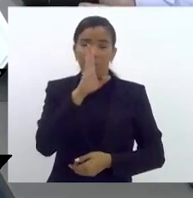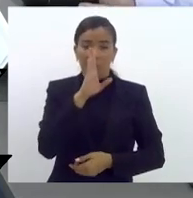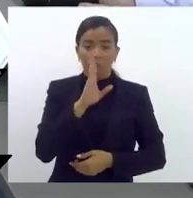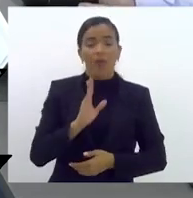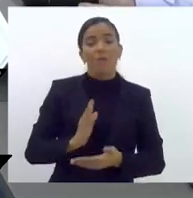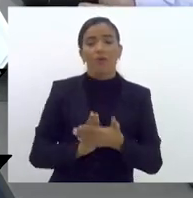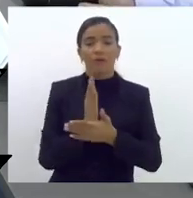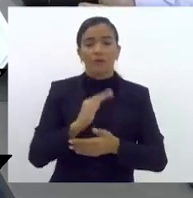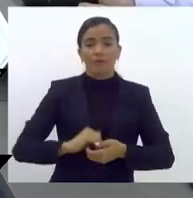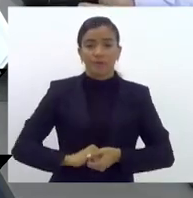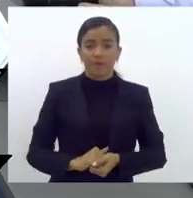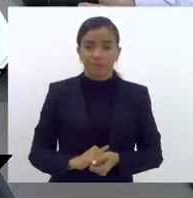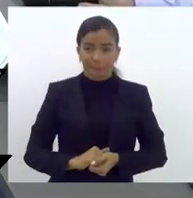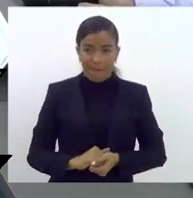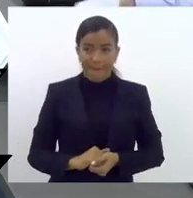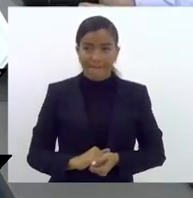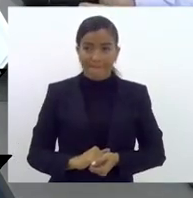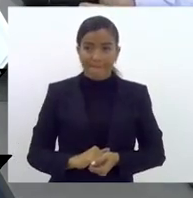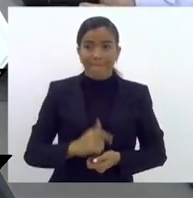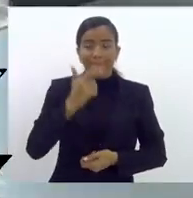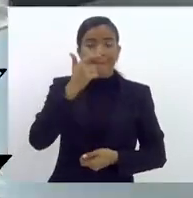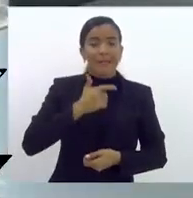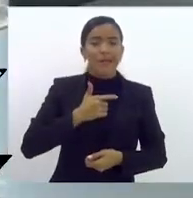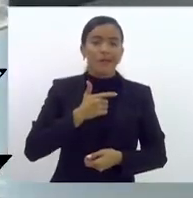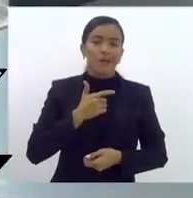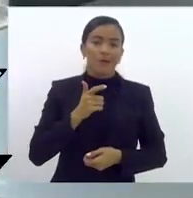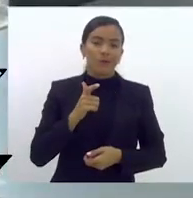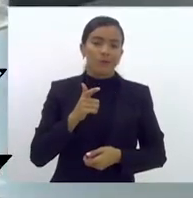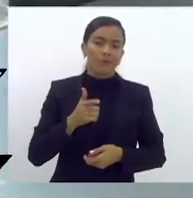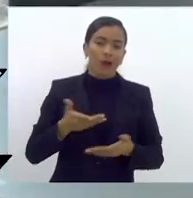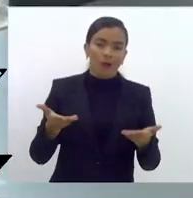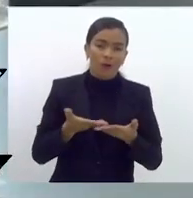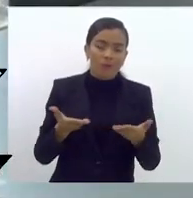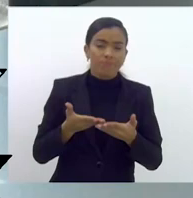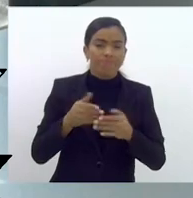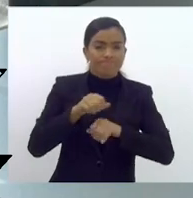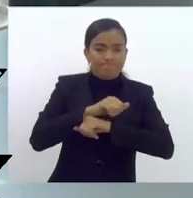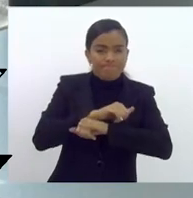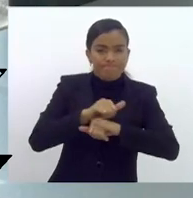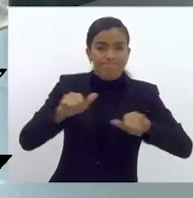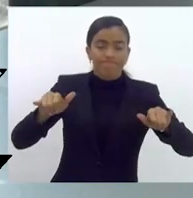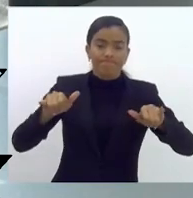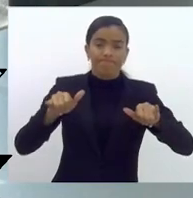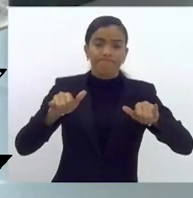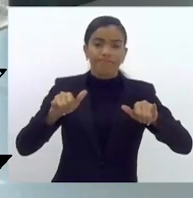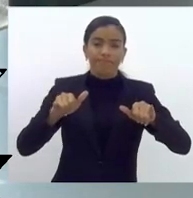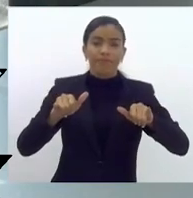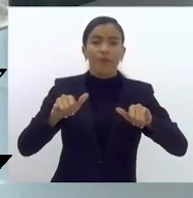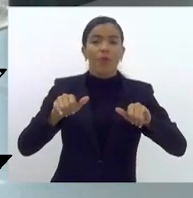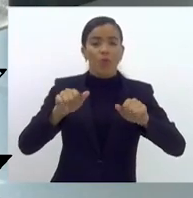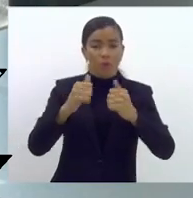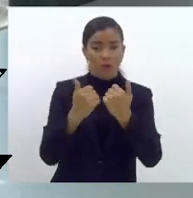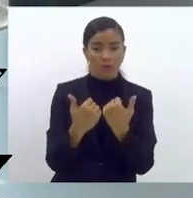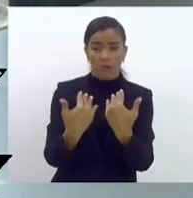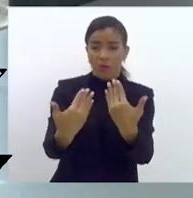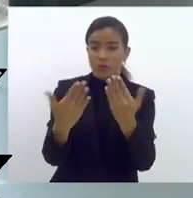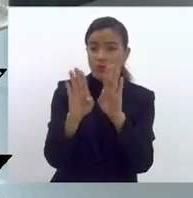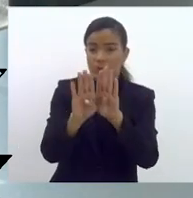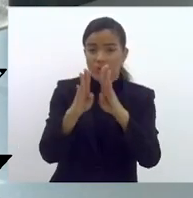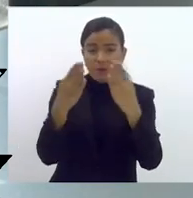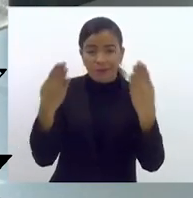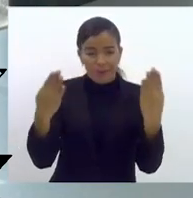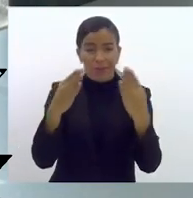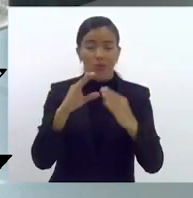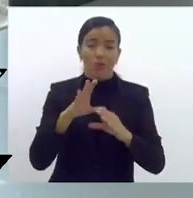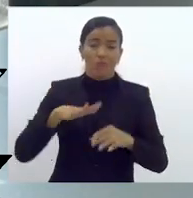permaneçam Como estão aprovados eu antes de terminar torno pública aqui a realização de uma audiência pública no âmbito